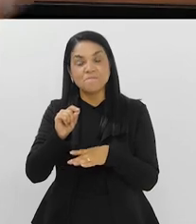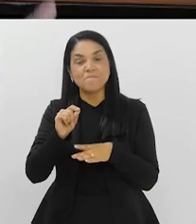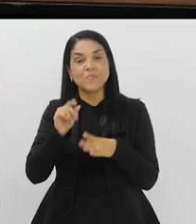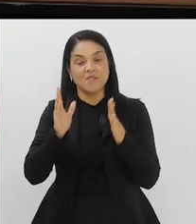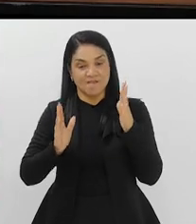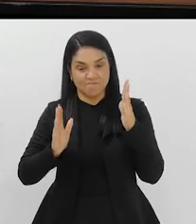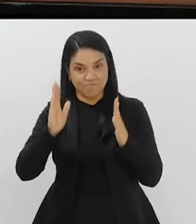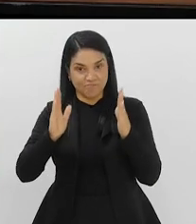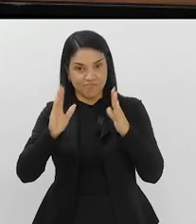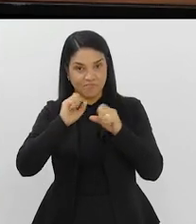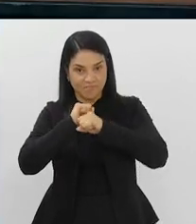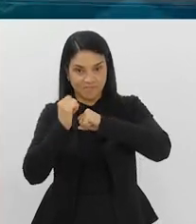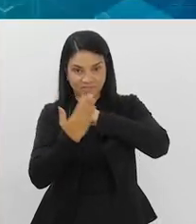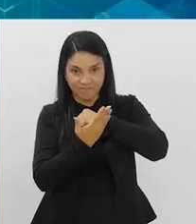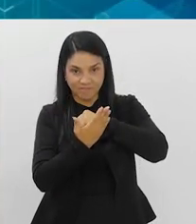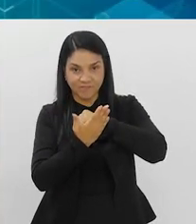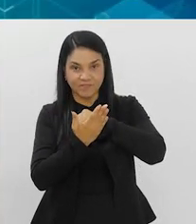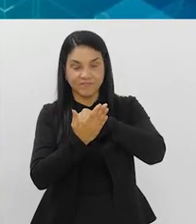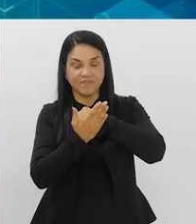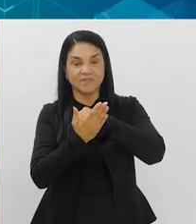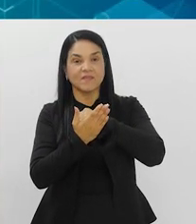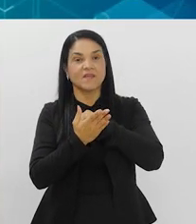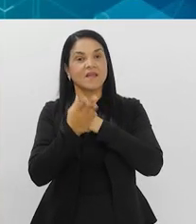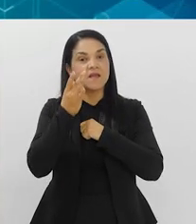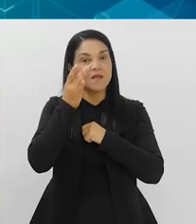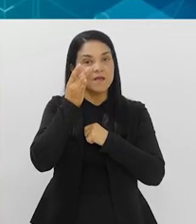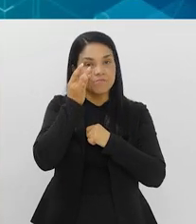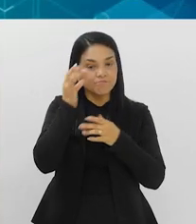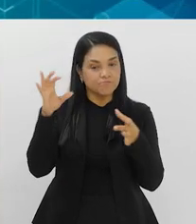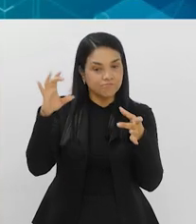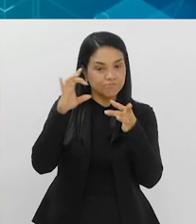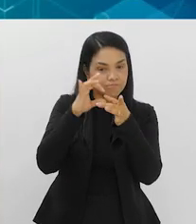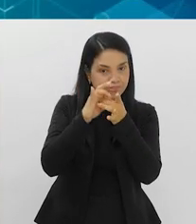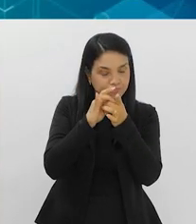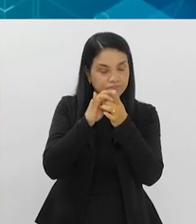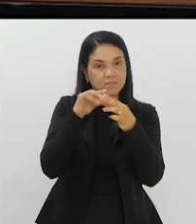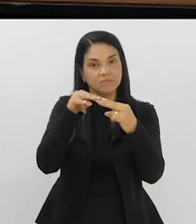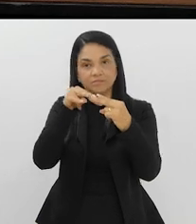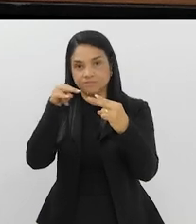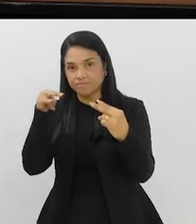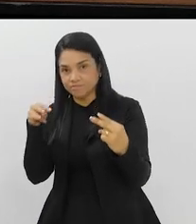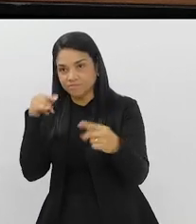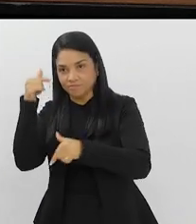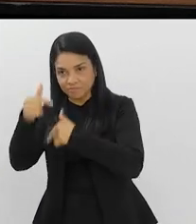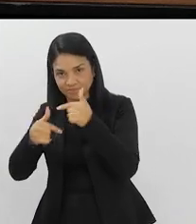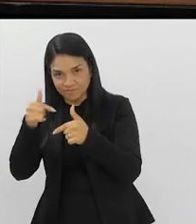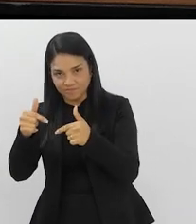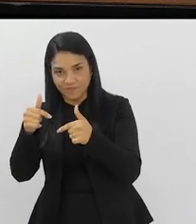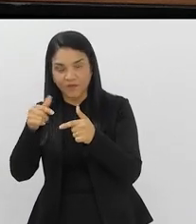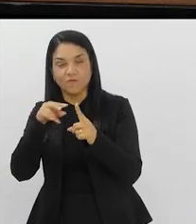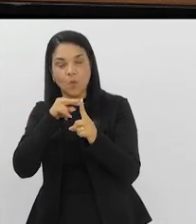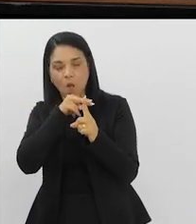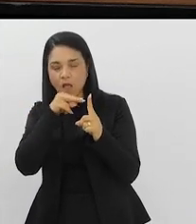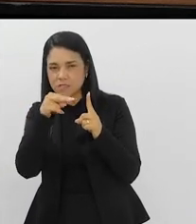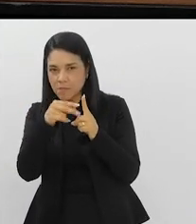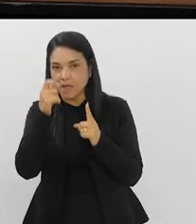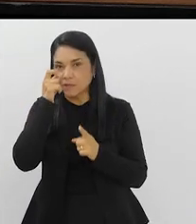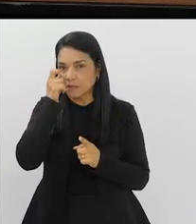tenha sido catalisado pela pandemia, que é a associação do trabalho presencial com o trabalho remoto. Mas